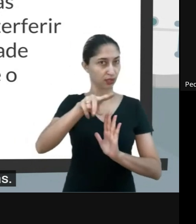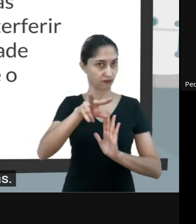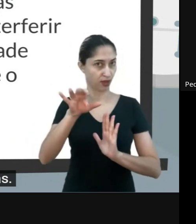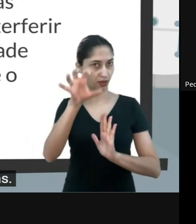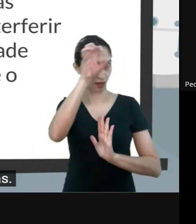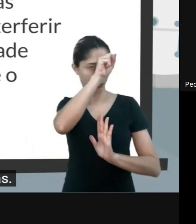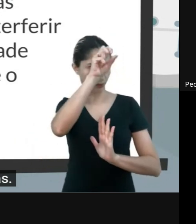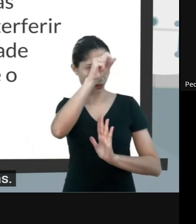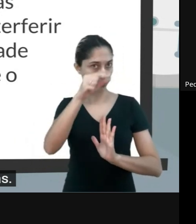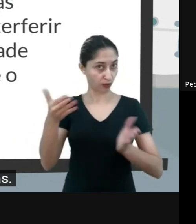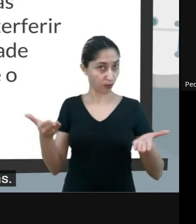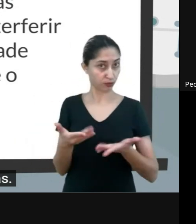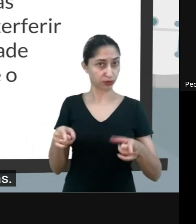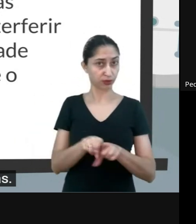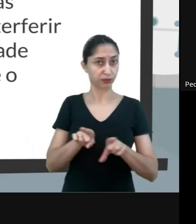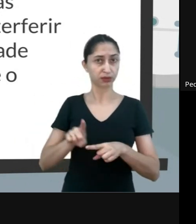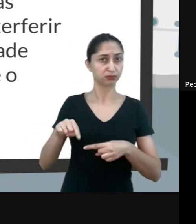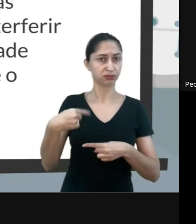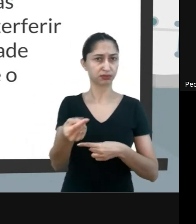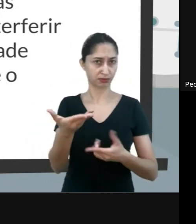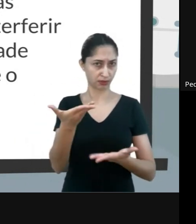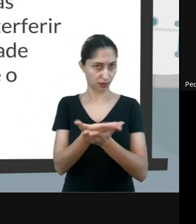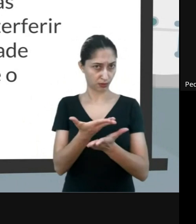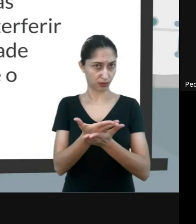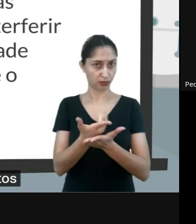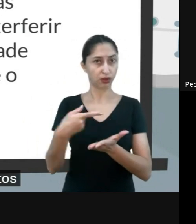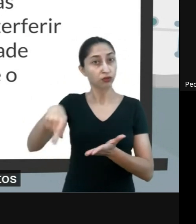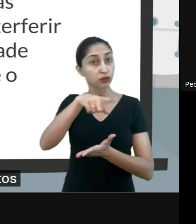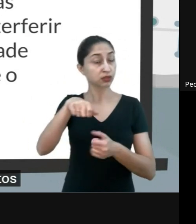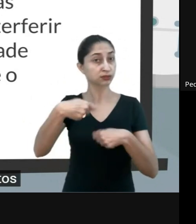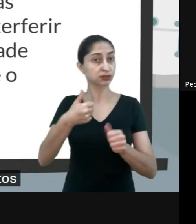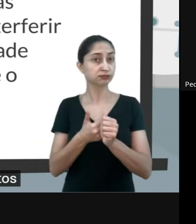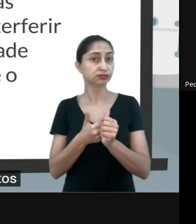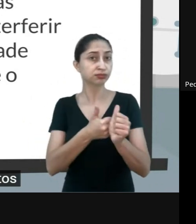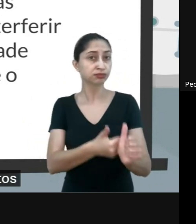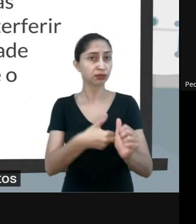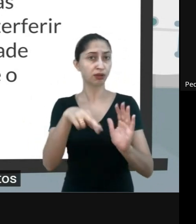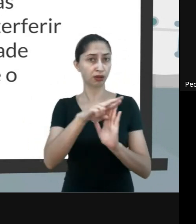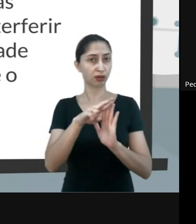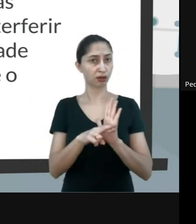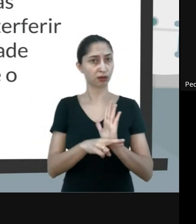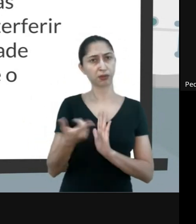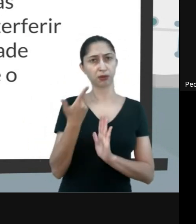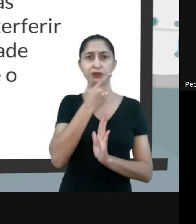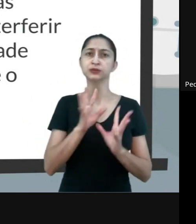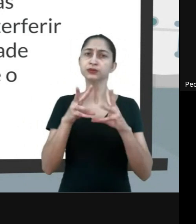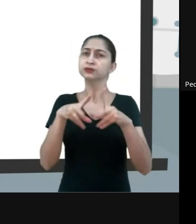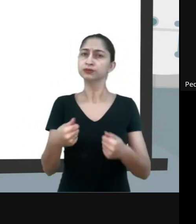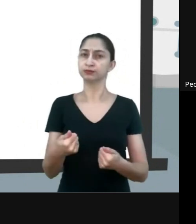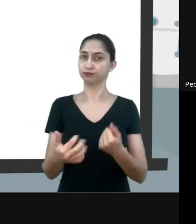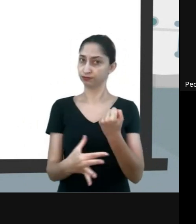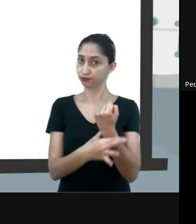decorrer desta e das próximas aulas. E como você já sabe, você deve seguir estes procedimentos para a segurança de